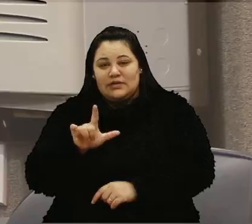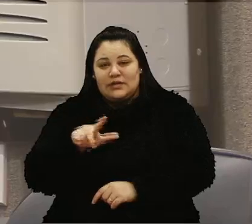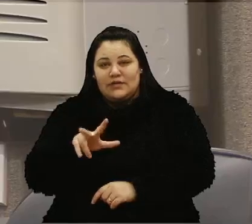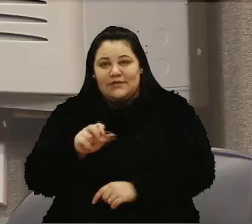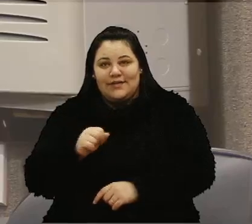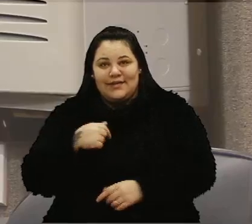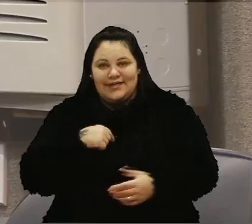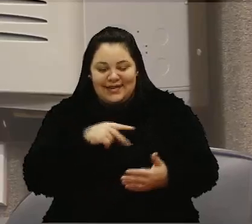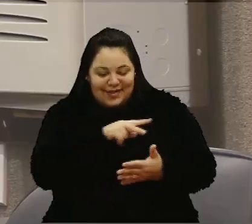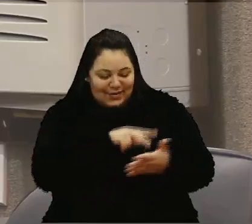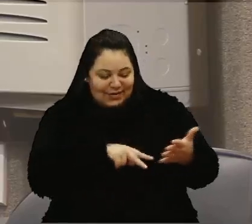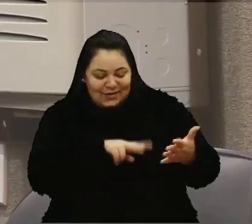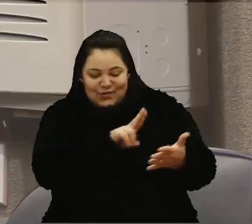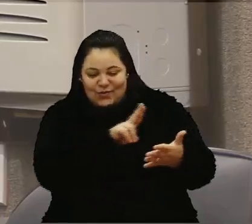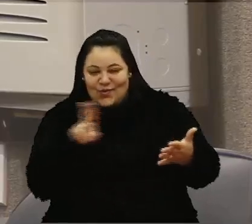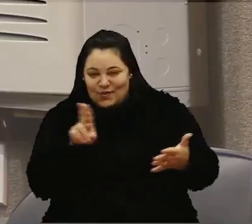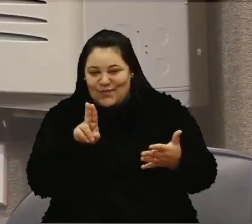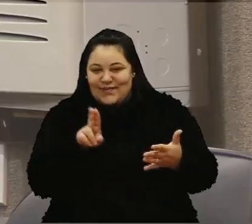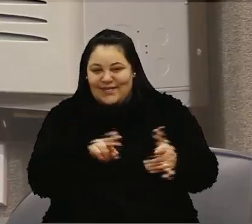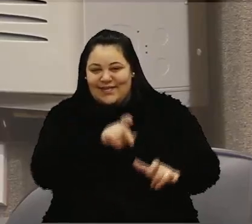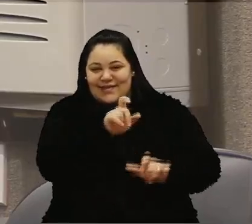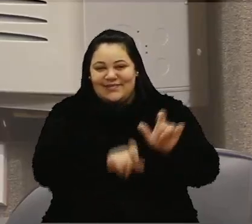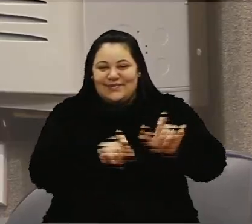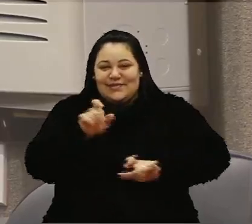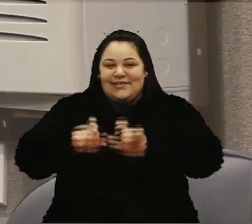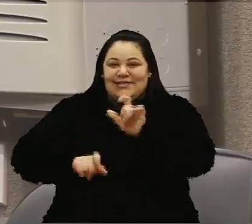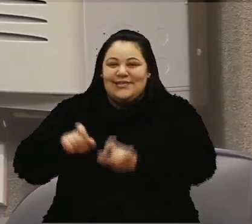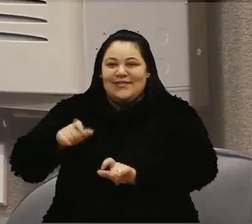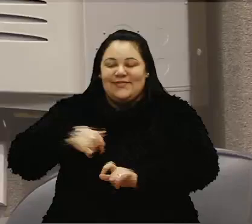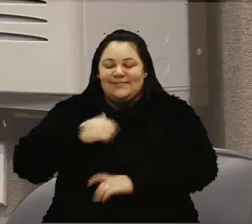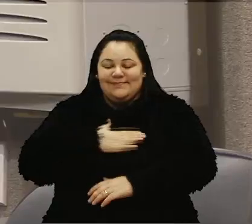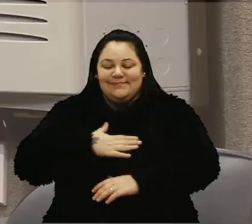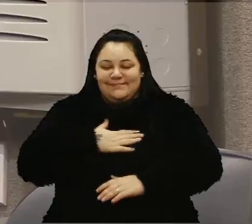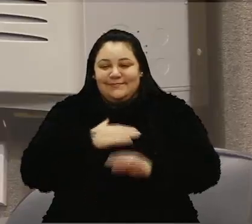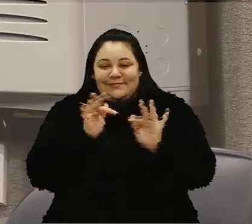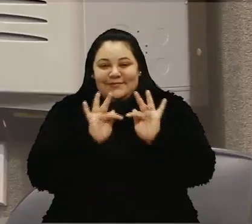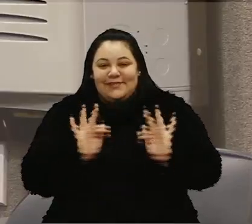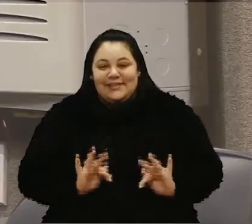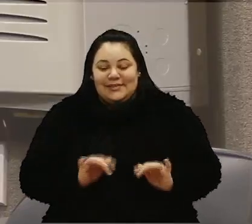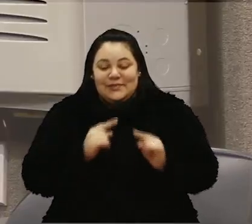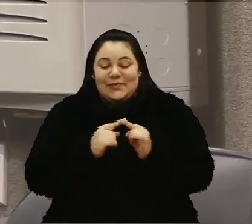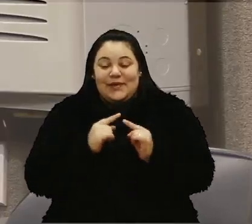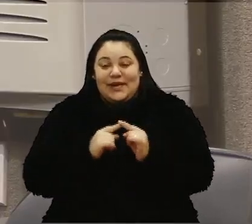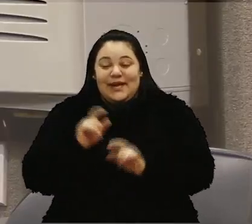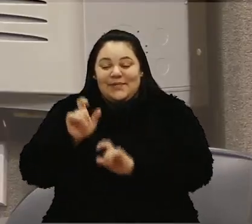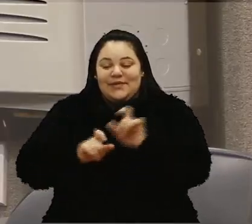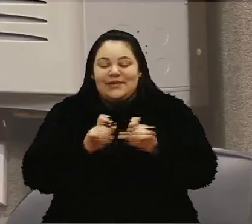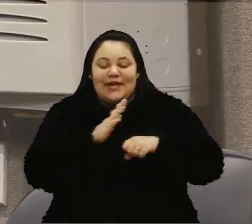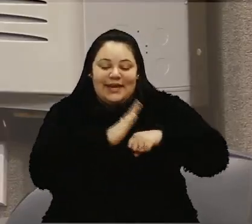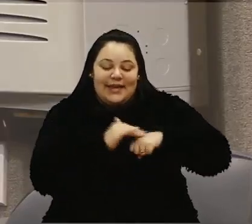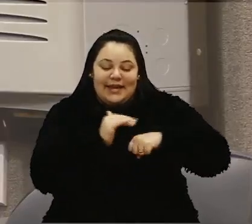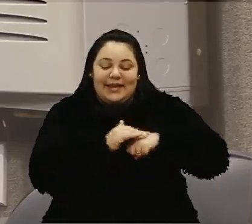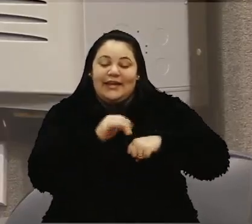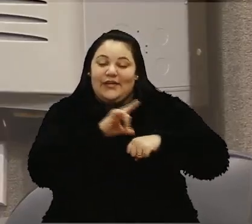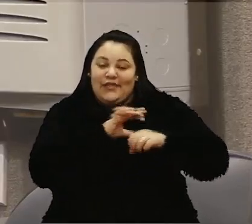li os nomes das pessoas, eu fiquei tão contente porque são pessoas queridas de minha